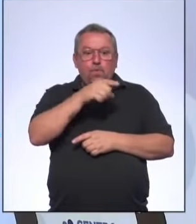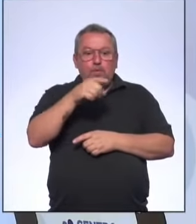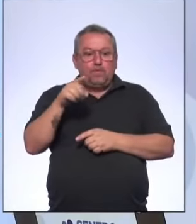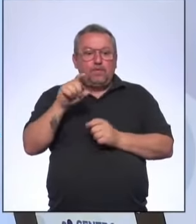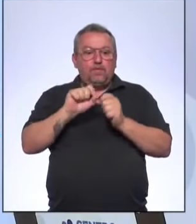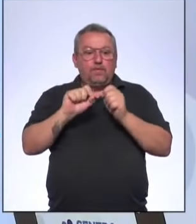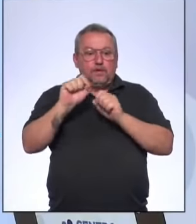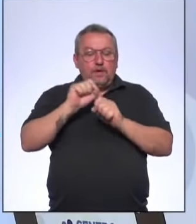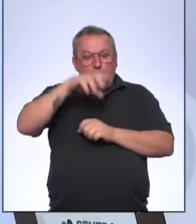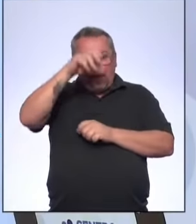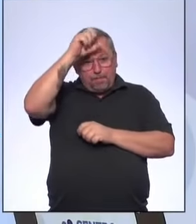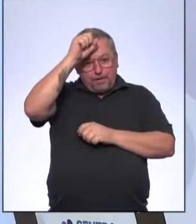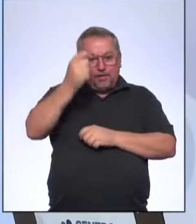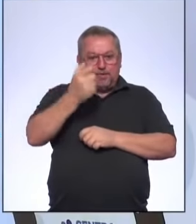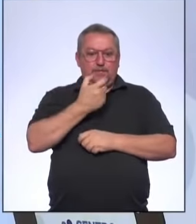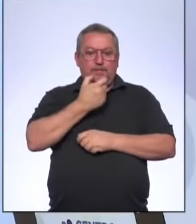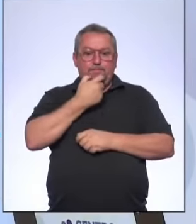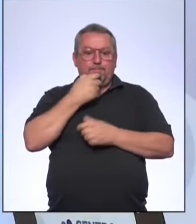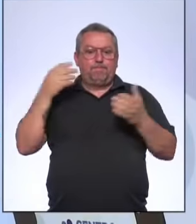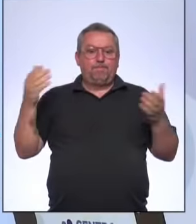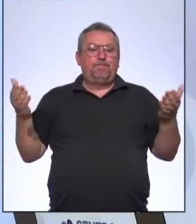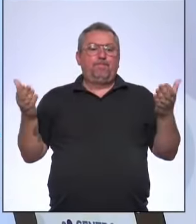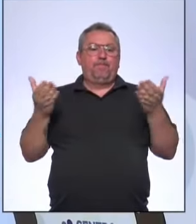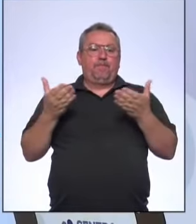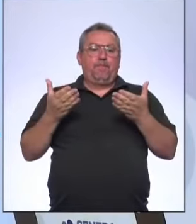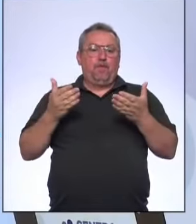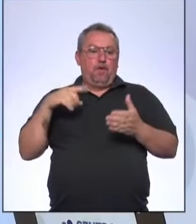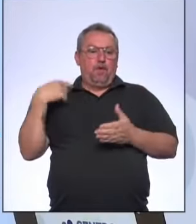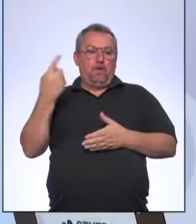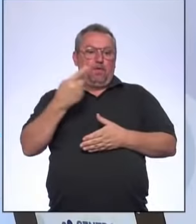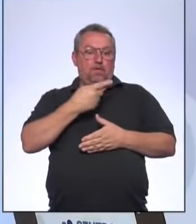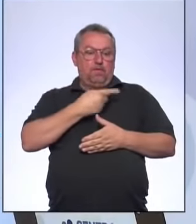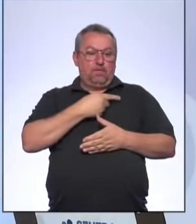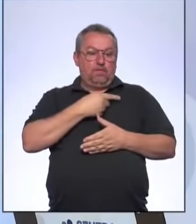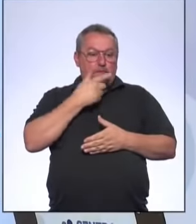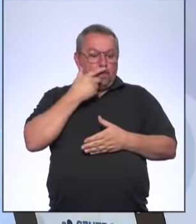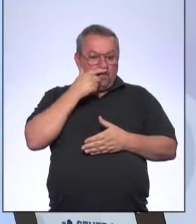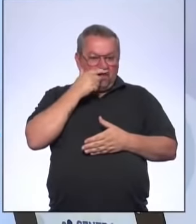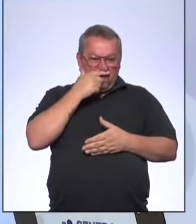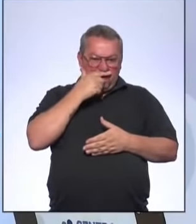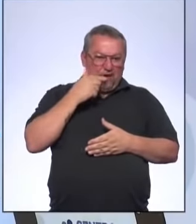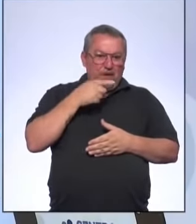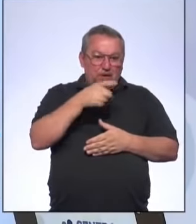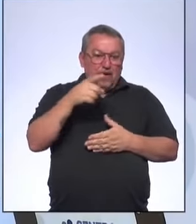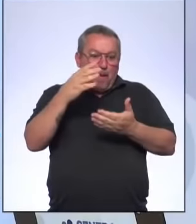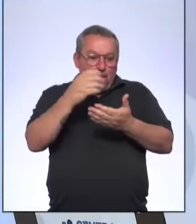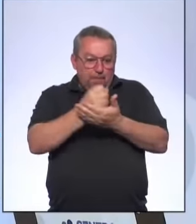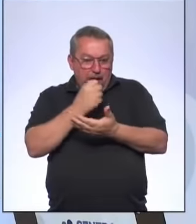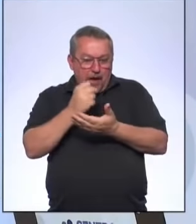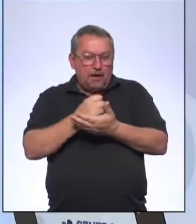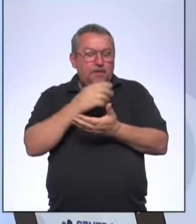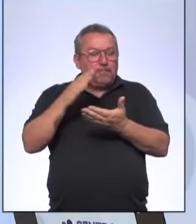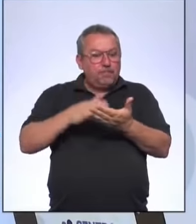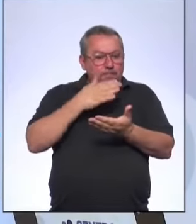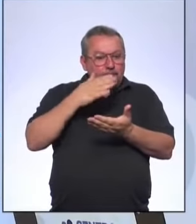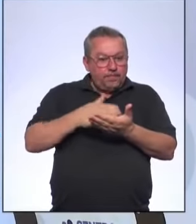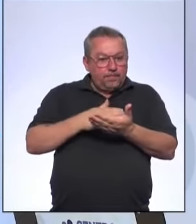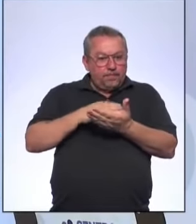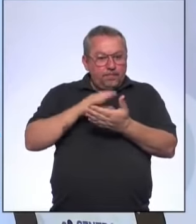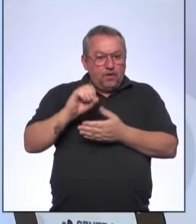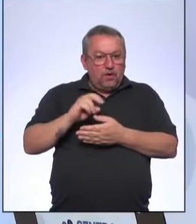vocês é aprenda o inglês então agora nós vamos a você tudo que o booklets pega sua apostila